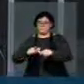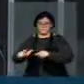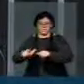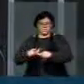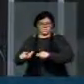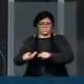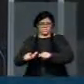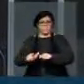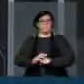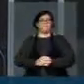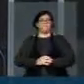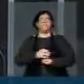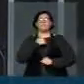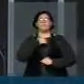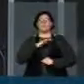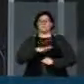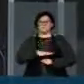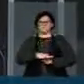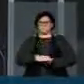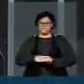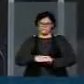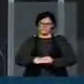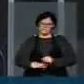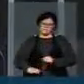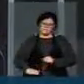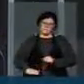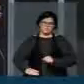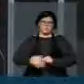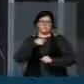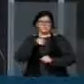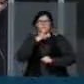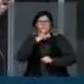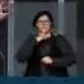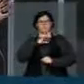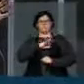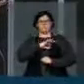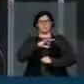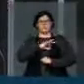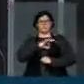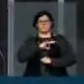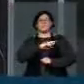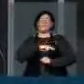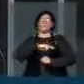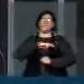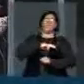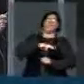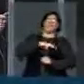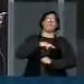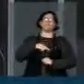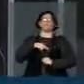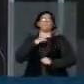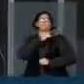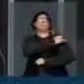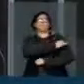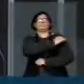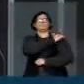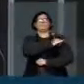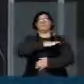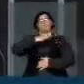infância conheci a polícia através da figura até romântica lá no Rio de Janeiro do guarda